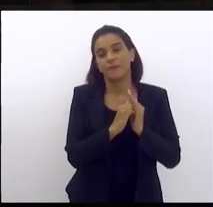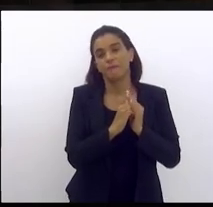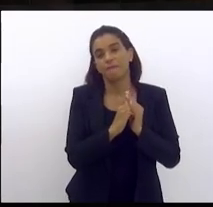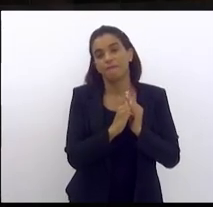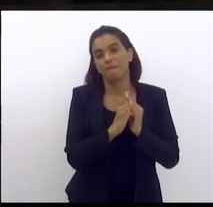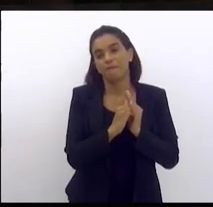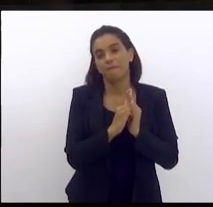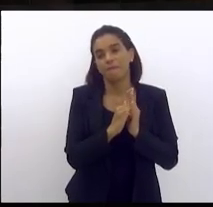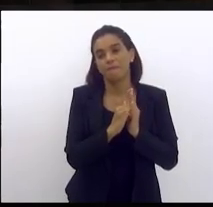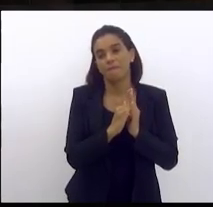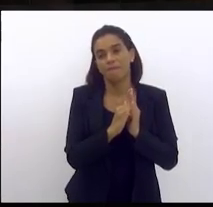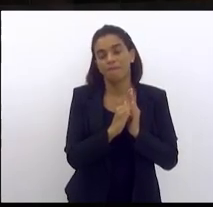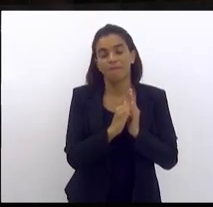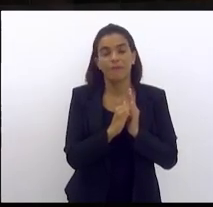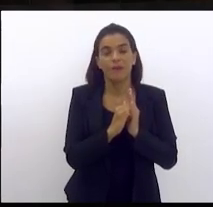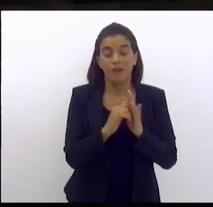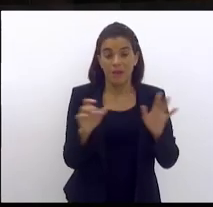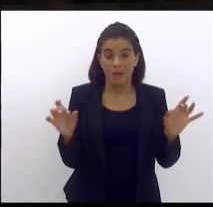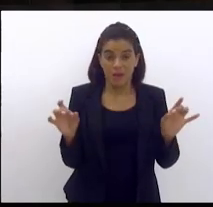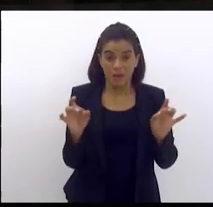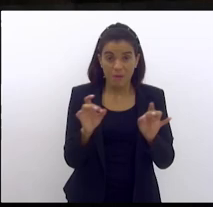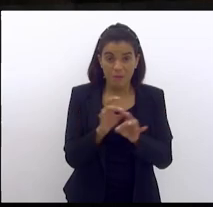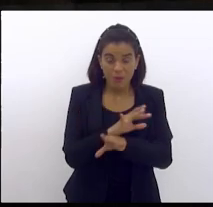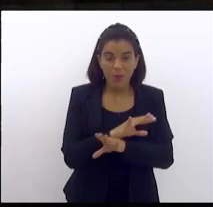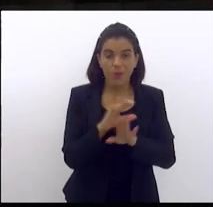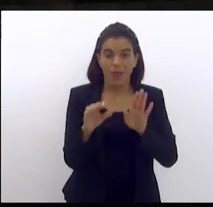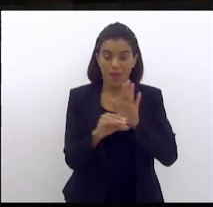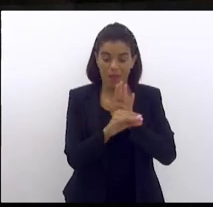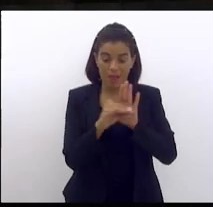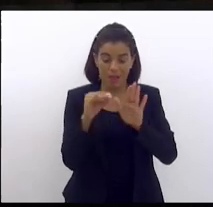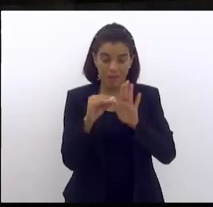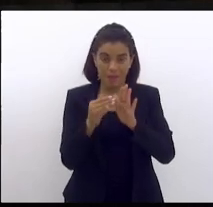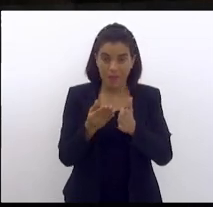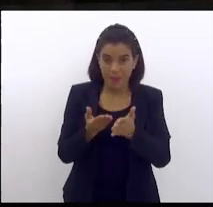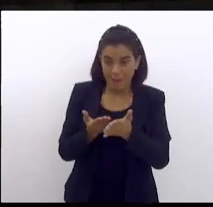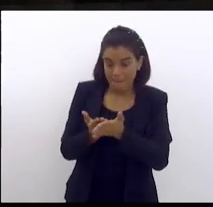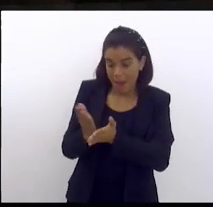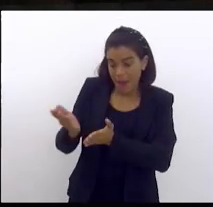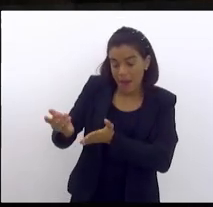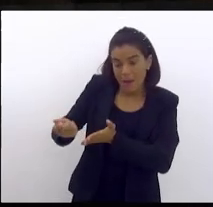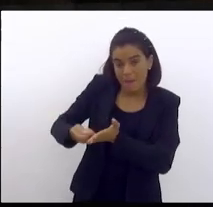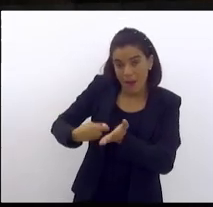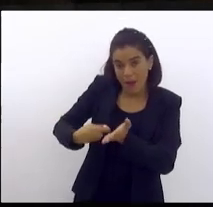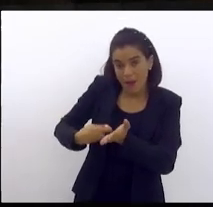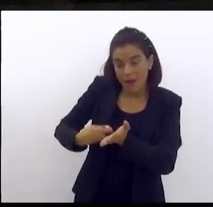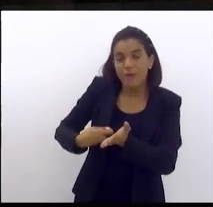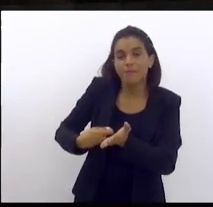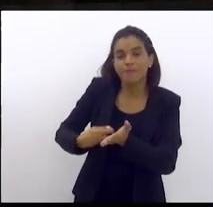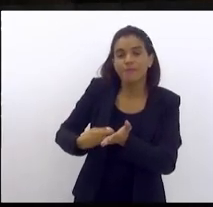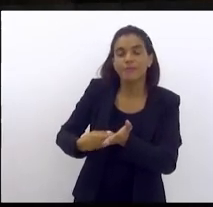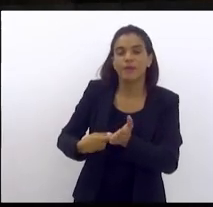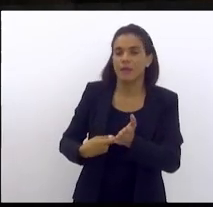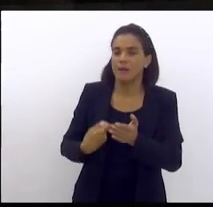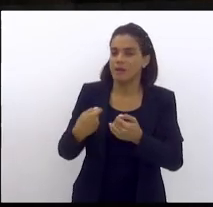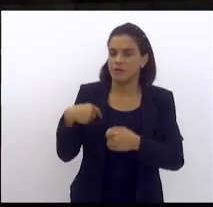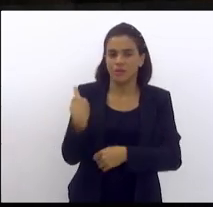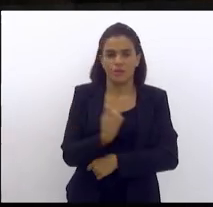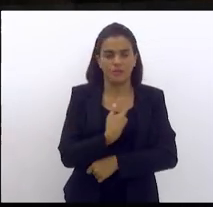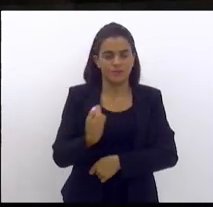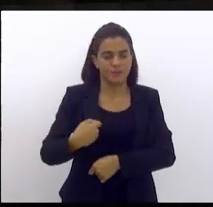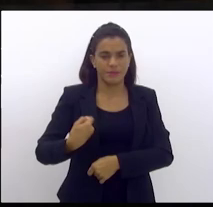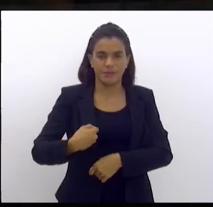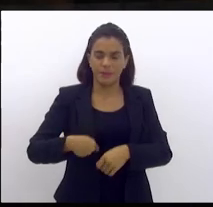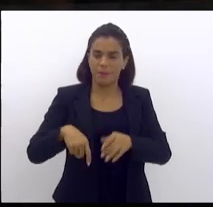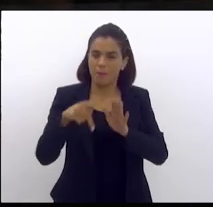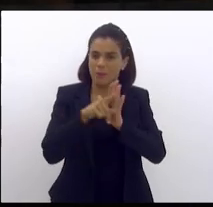queremos assim que essa emenda constitucional for promulgada colocar aqui em Pauta